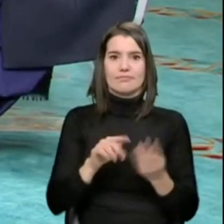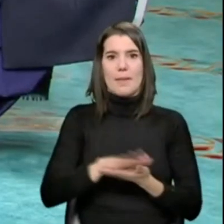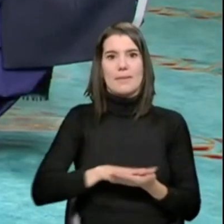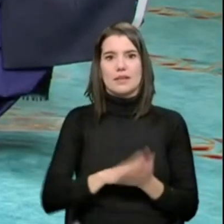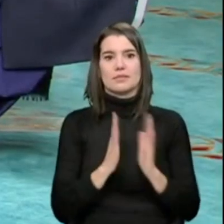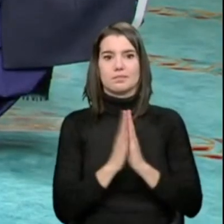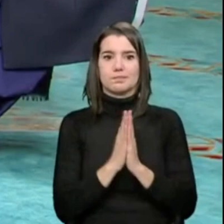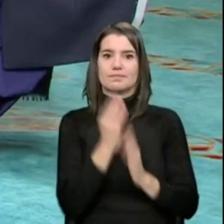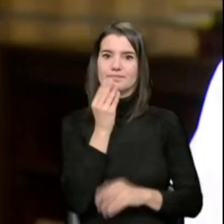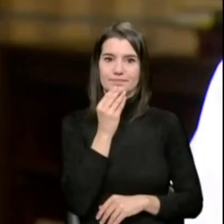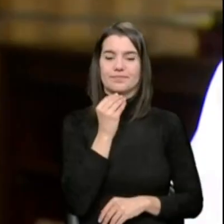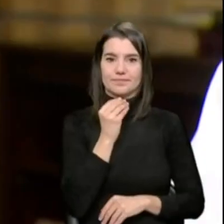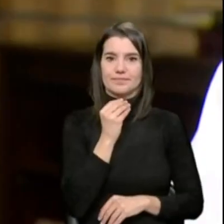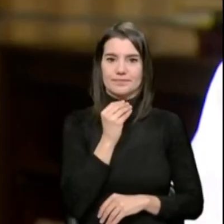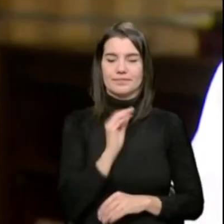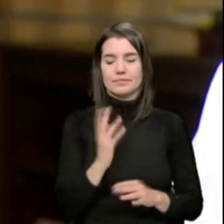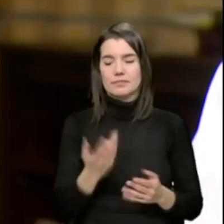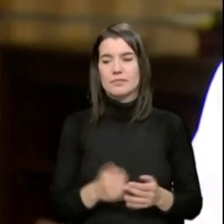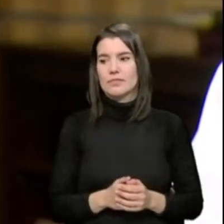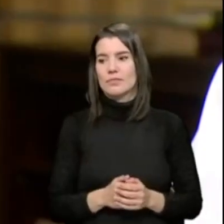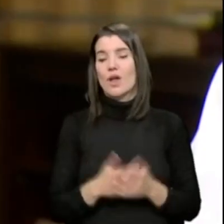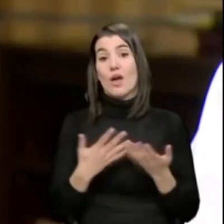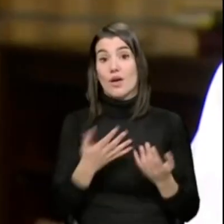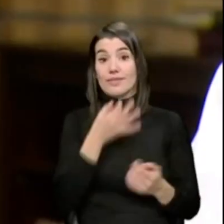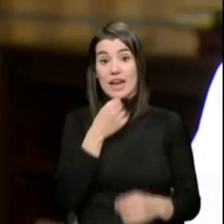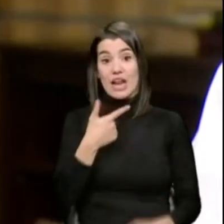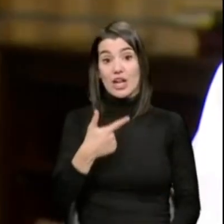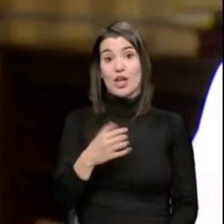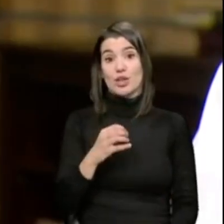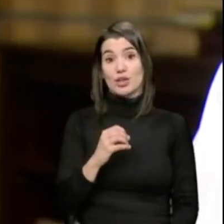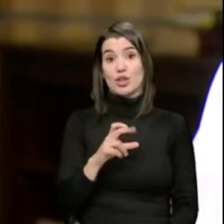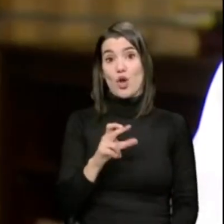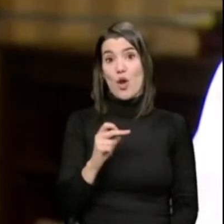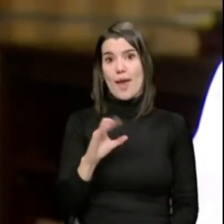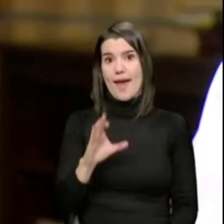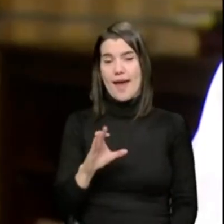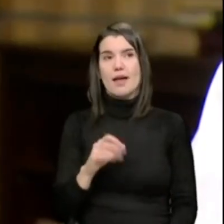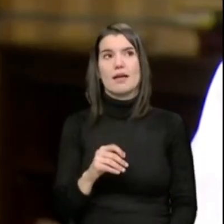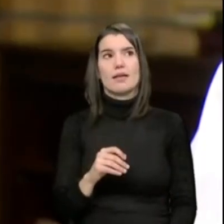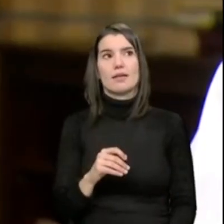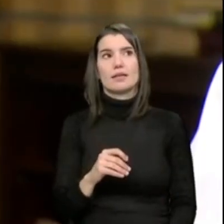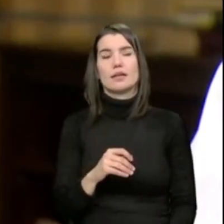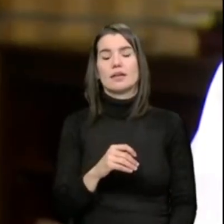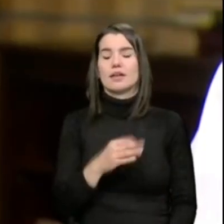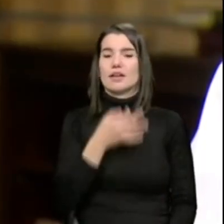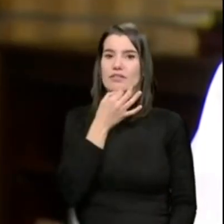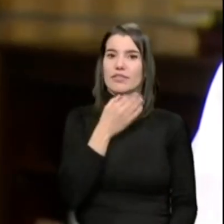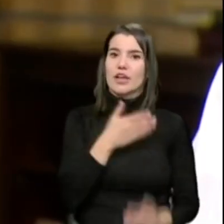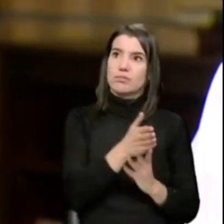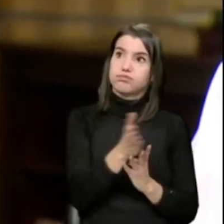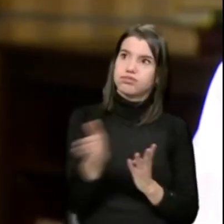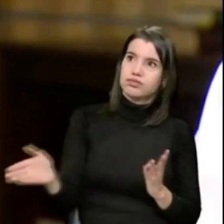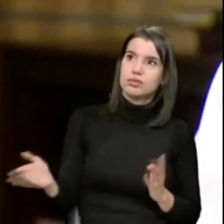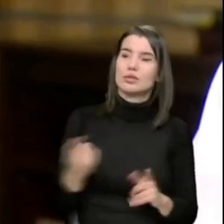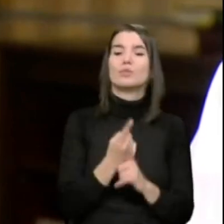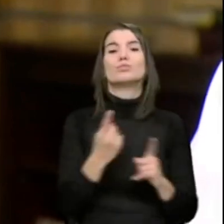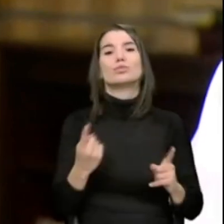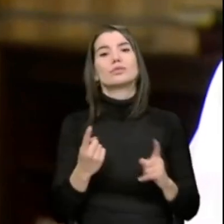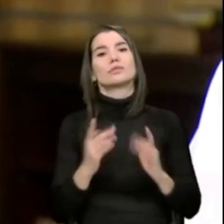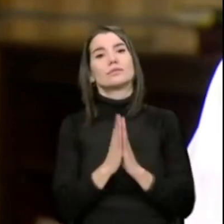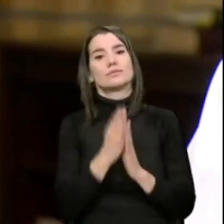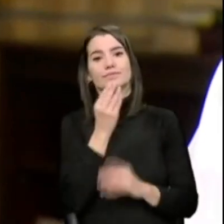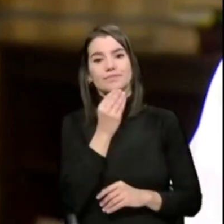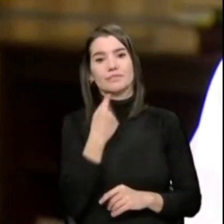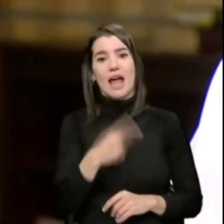judaísmo. Agora, falar da Torá também é falar um bocadinho mais amplo, porque a Torá, no judaísmo, nós temos